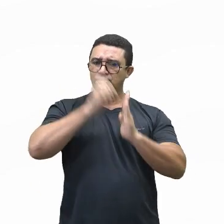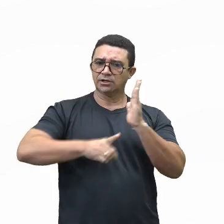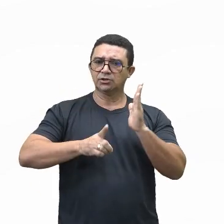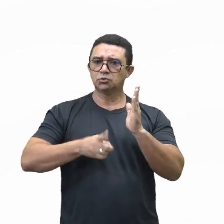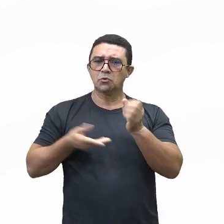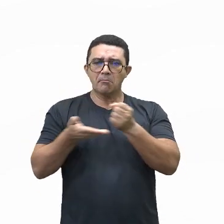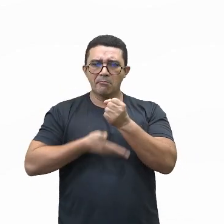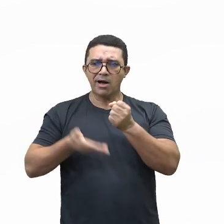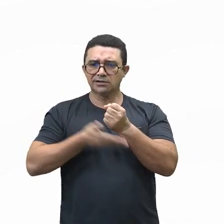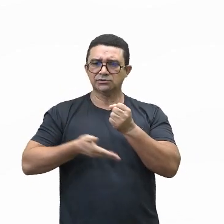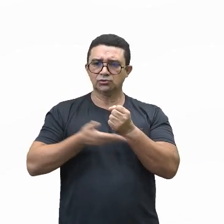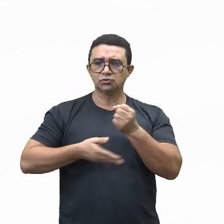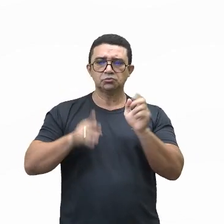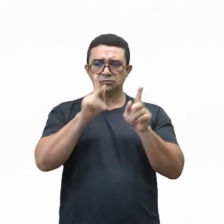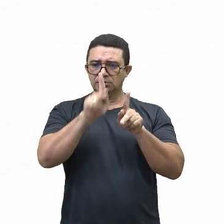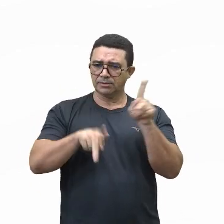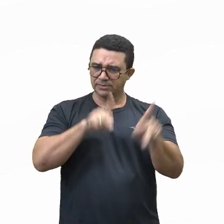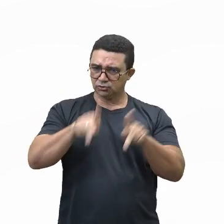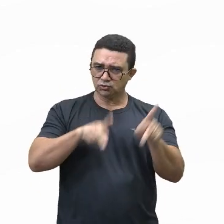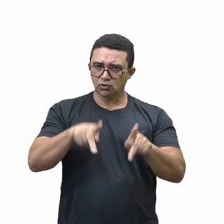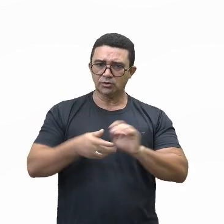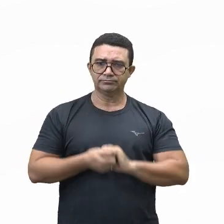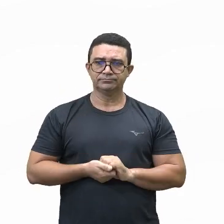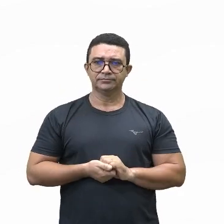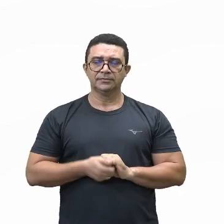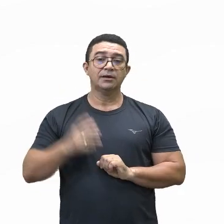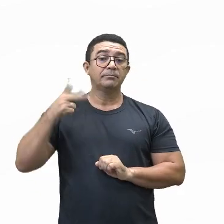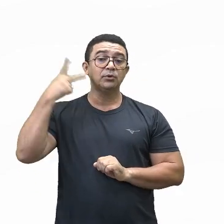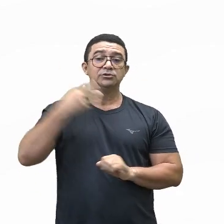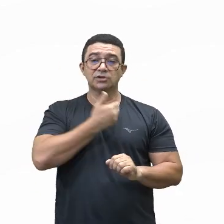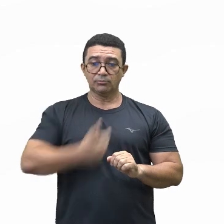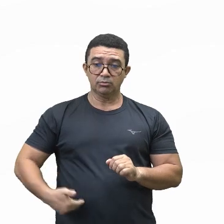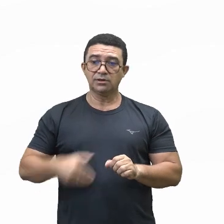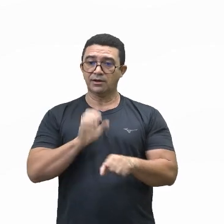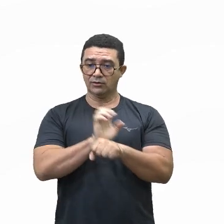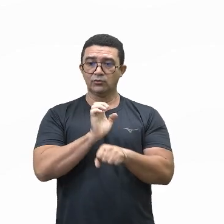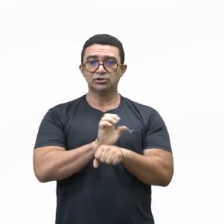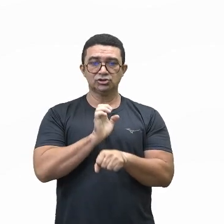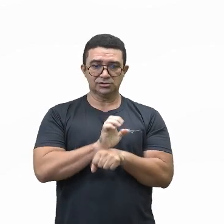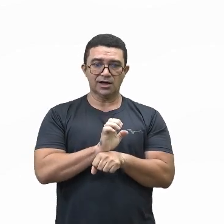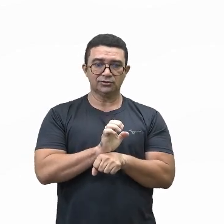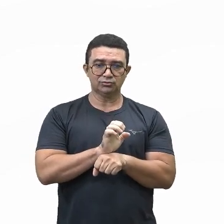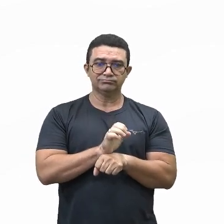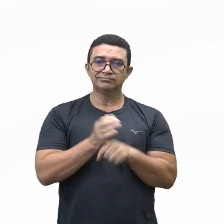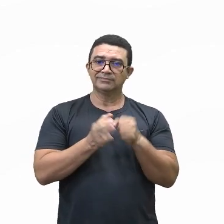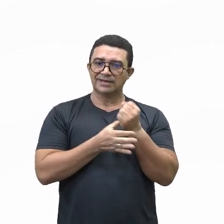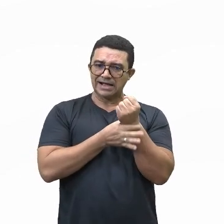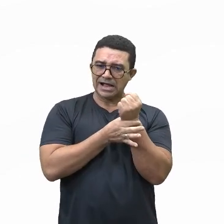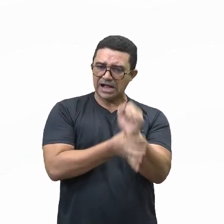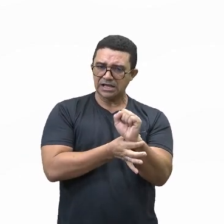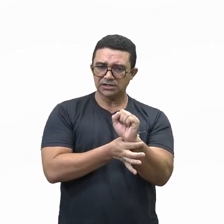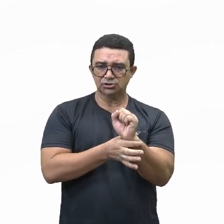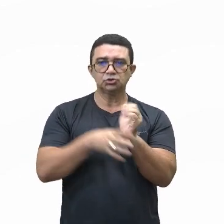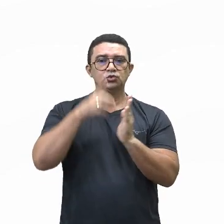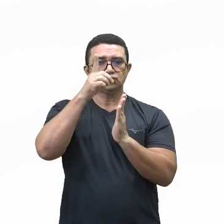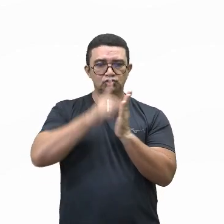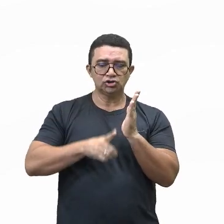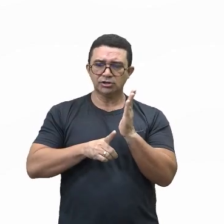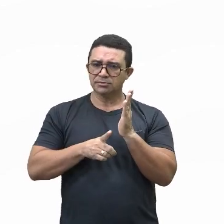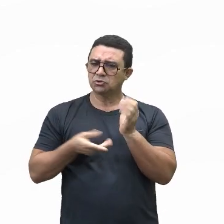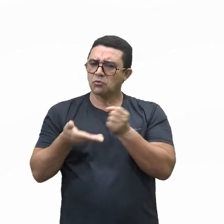fundamentais do cidadão. É através das políticas públicas que o Estado efetiva e garante os